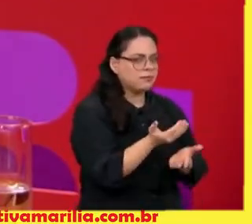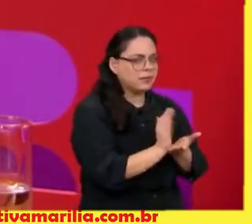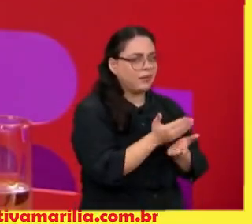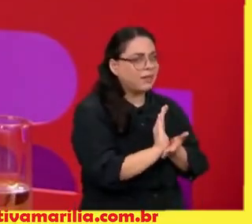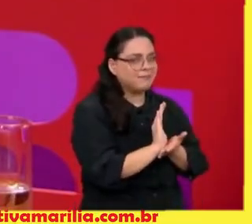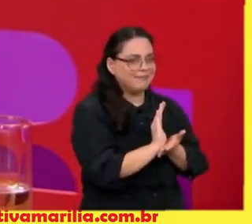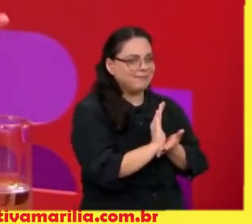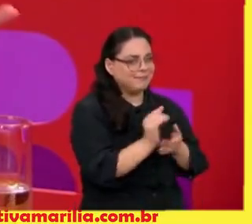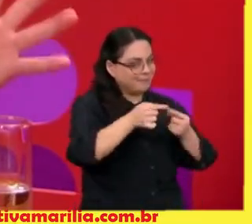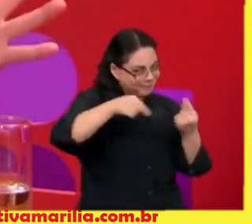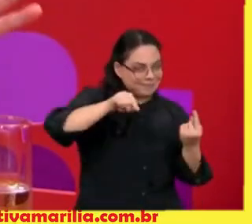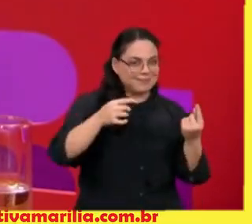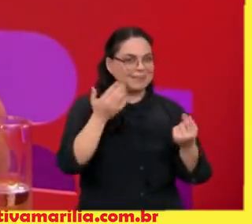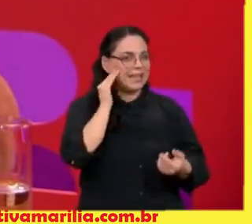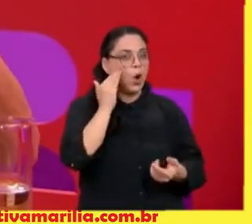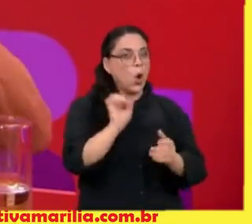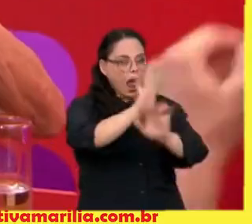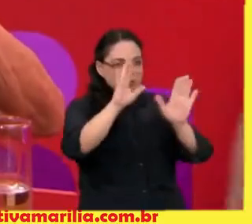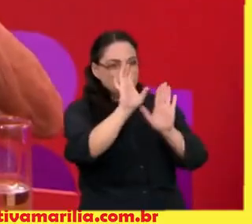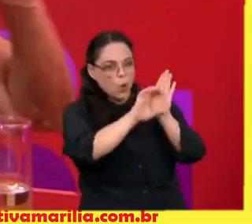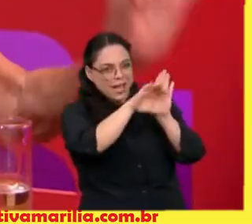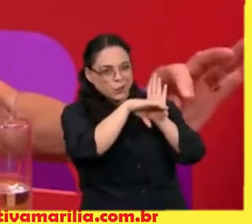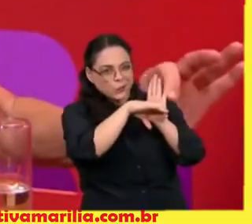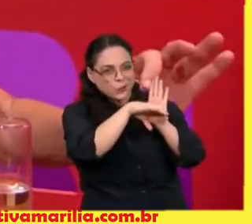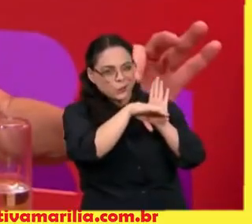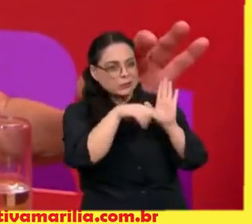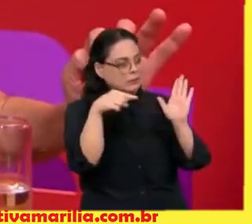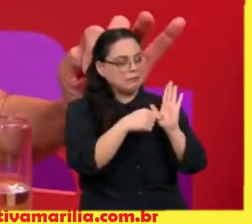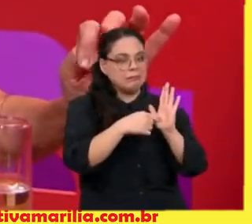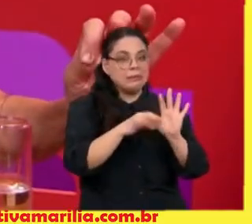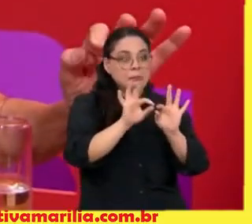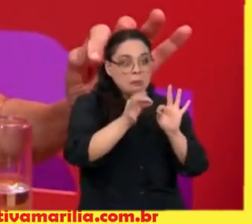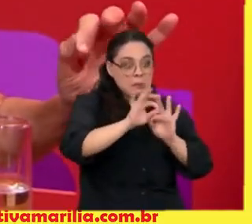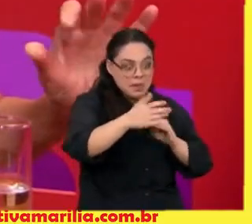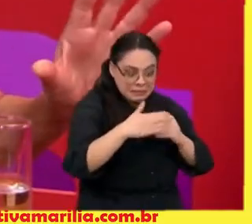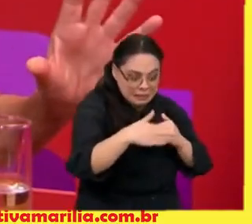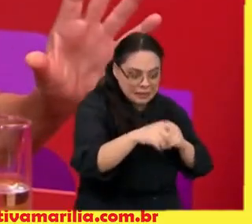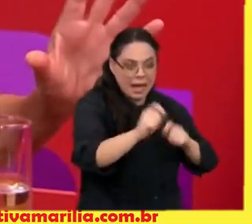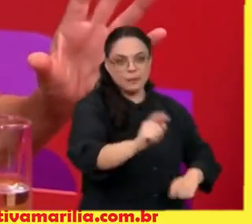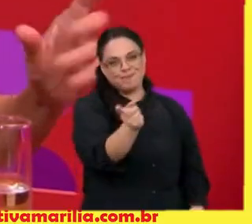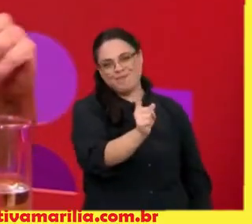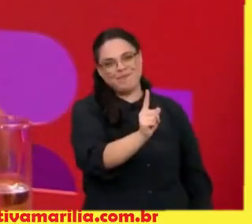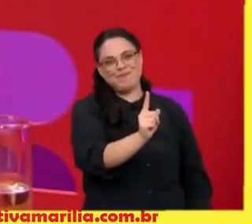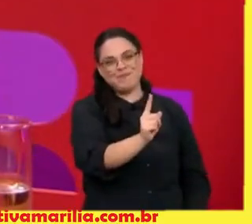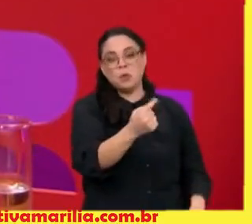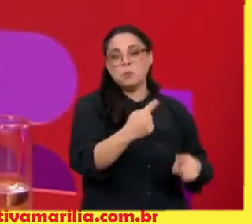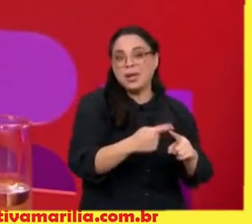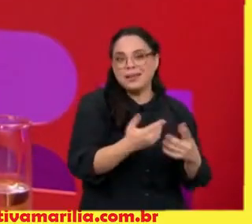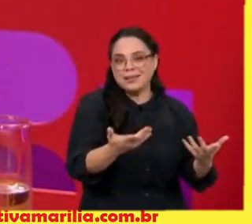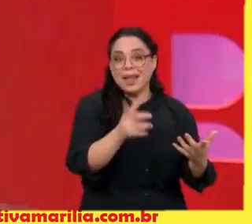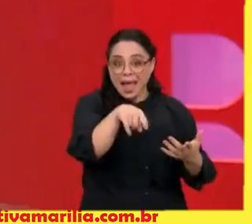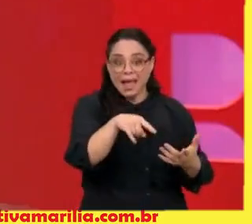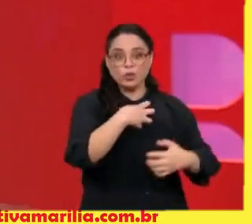eu acho que isso não vai dar certo. Ao mesmo tempo, eu tenho esperança que isso não vai muito longe, né? Que isso não vai muito longe, porque